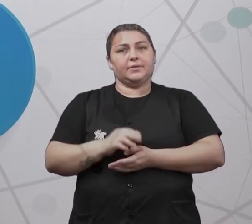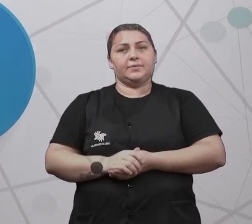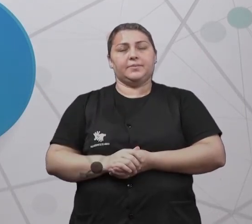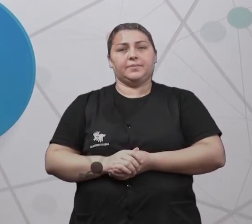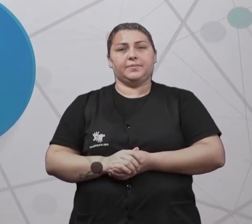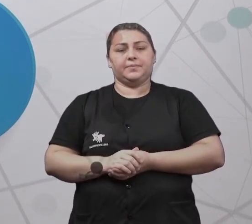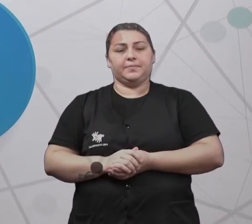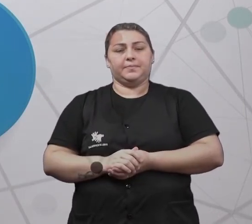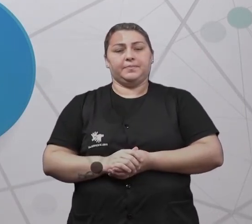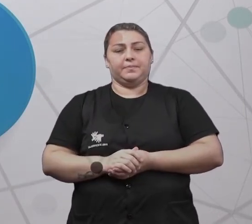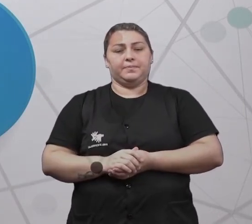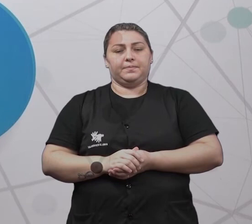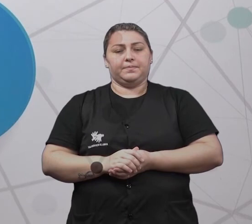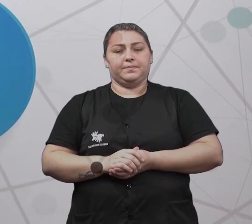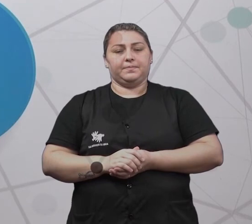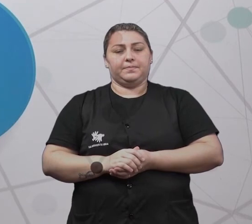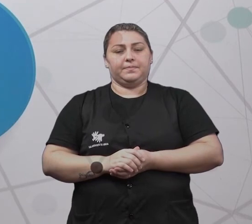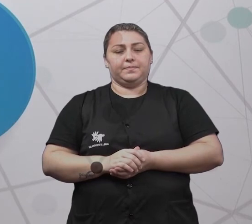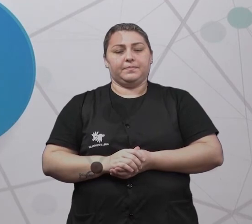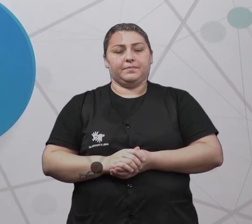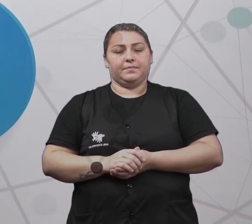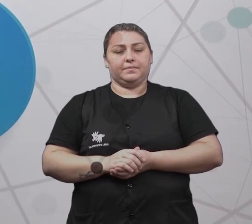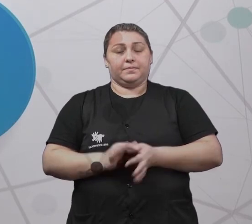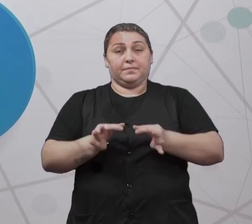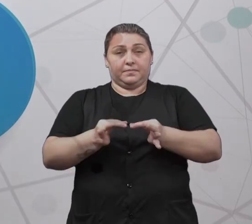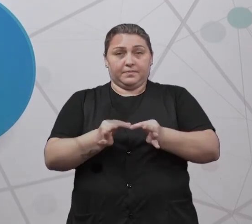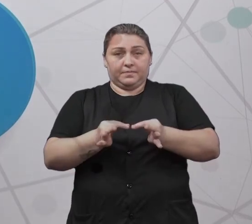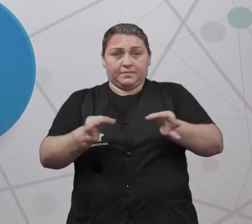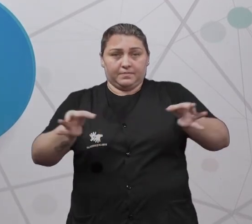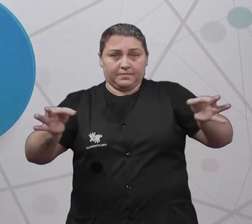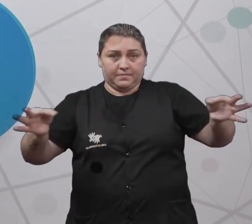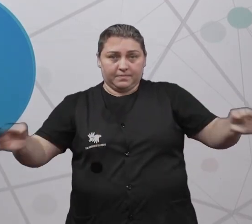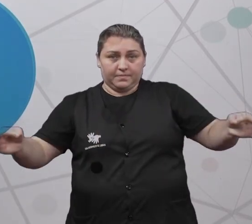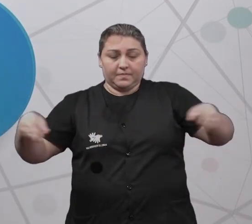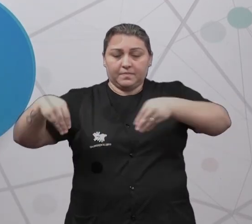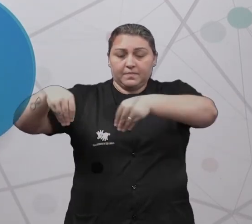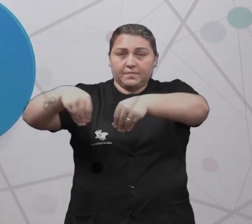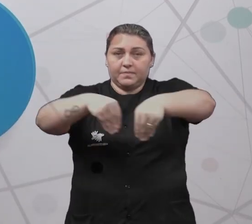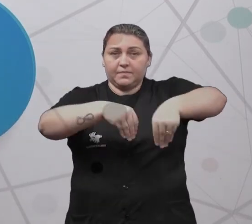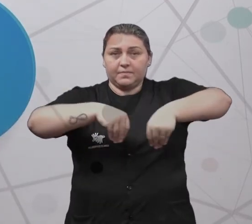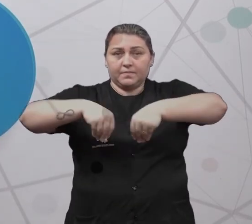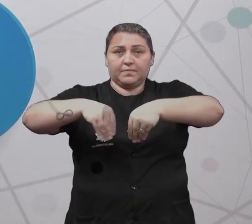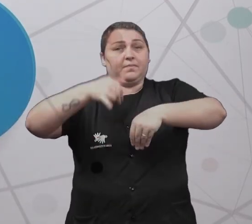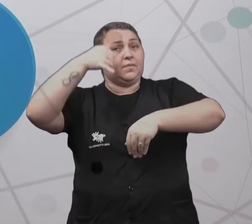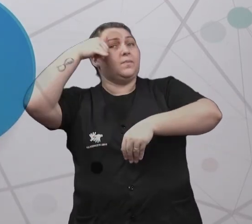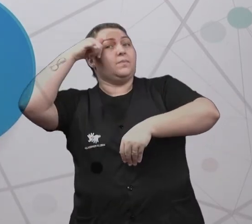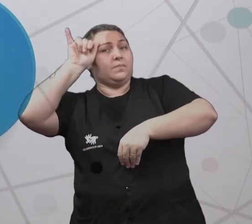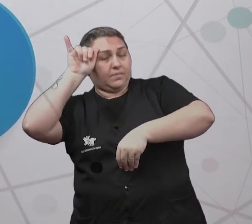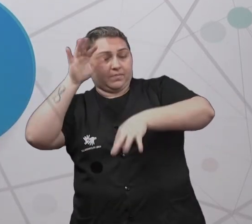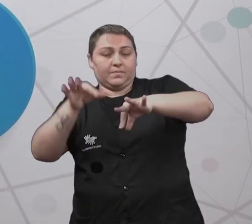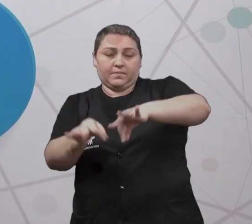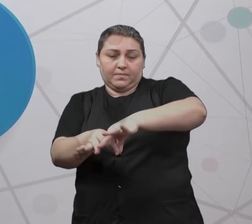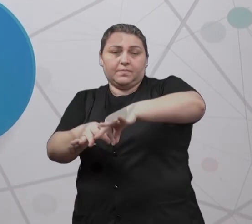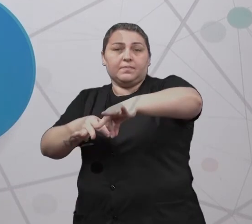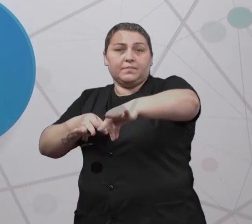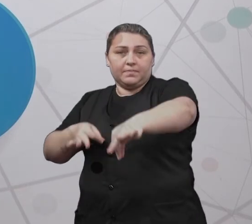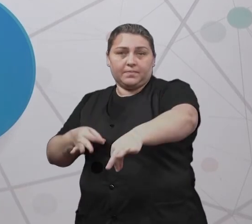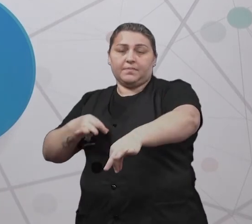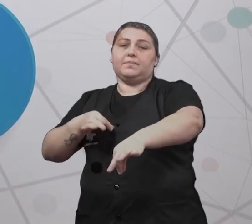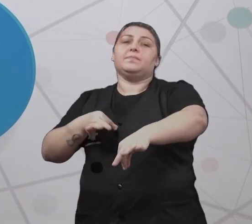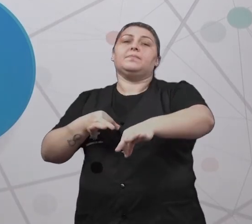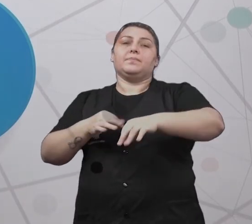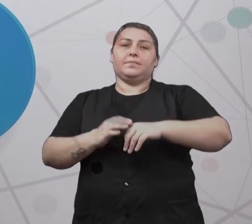Em relações a medir o gado e também